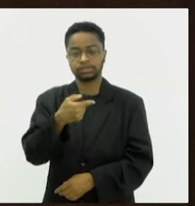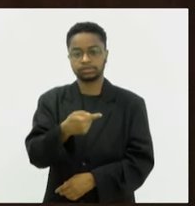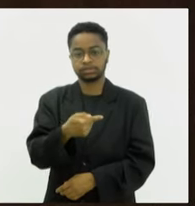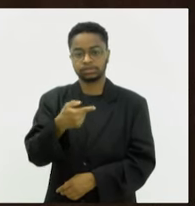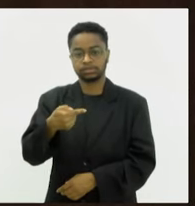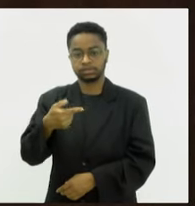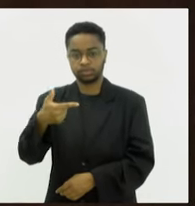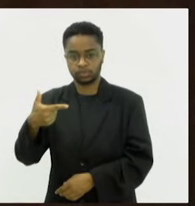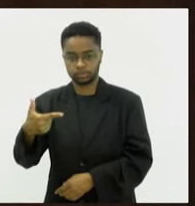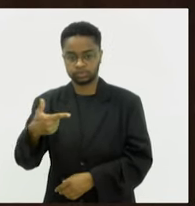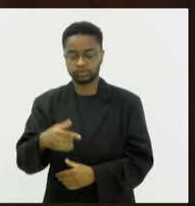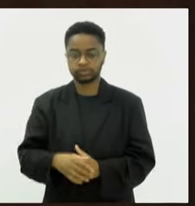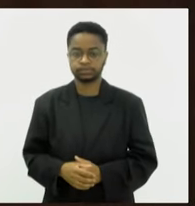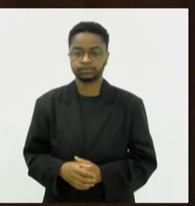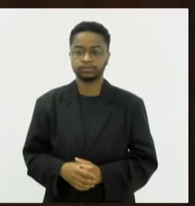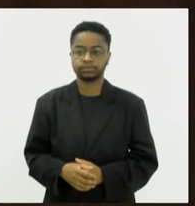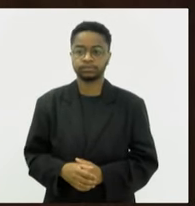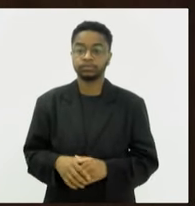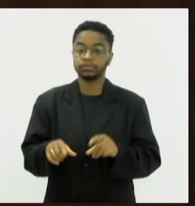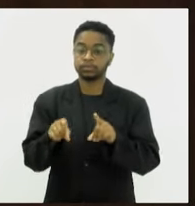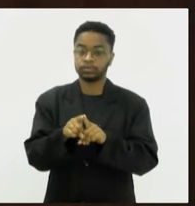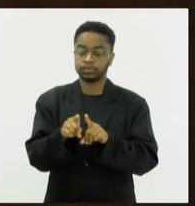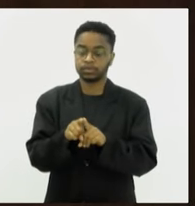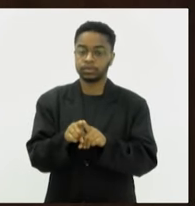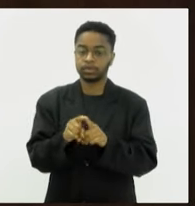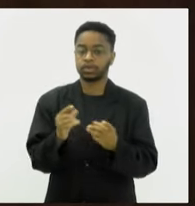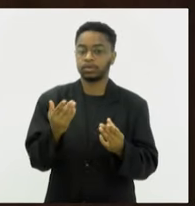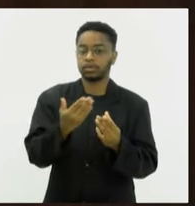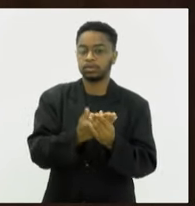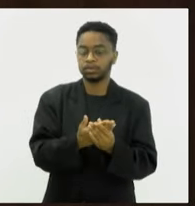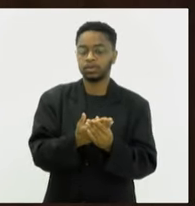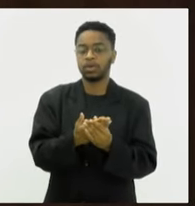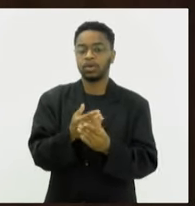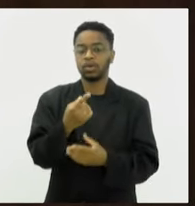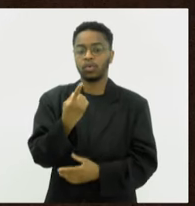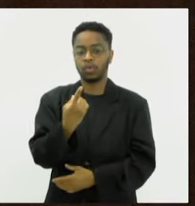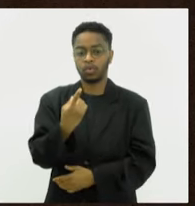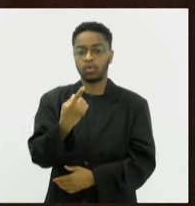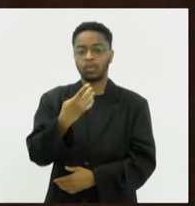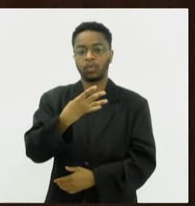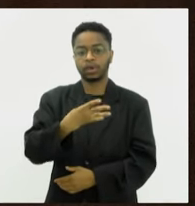1.477.772 e também o agravo em recurso extraordinário